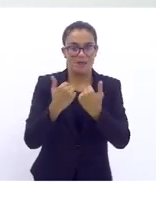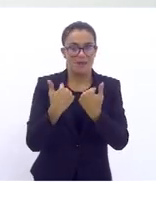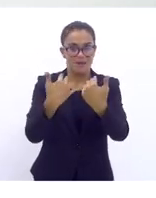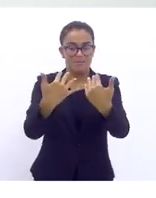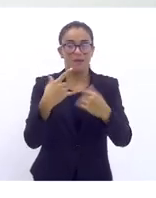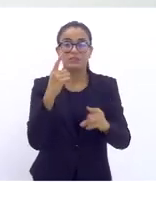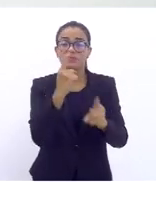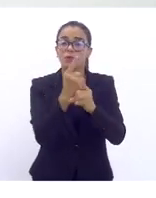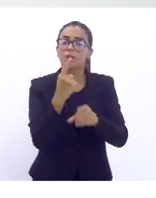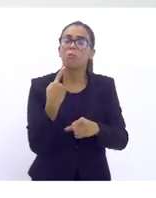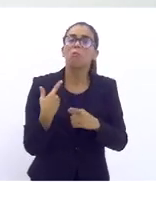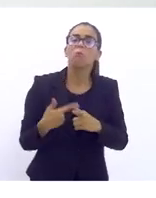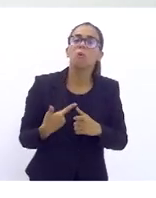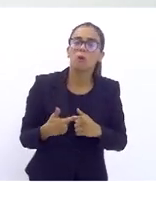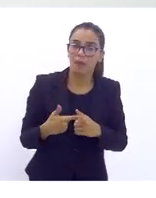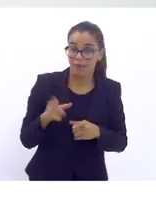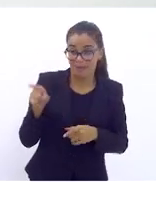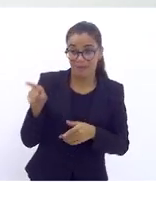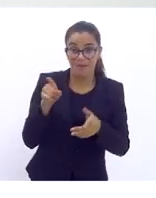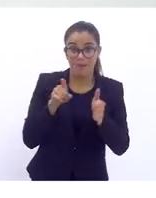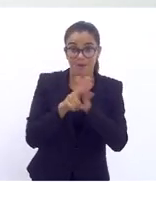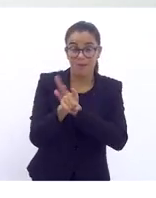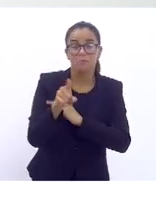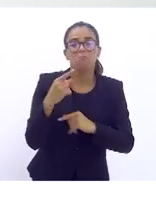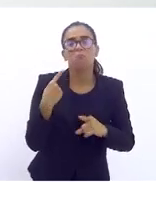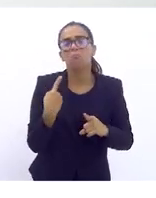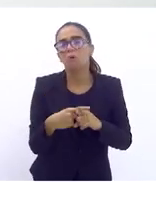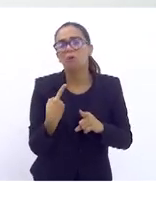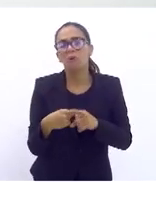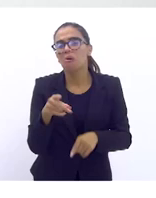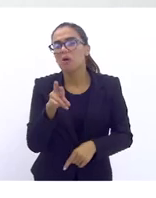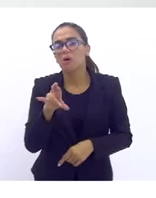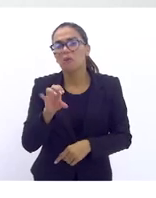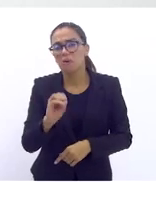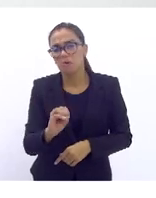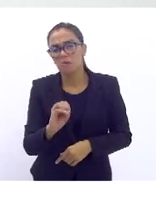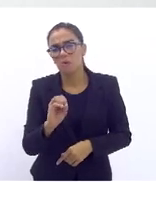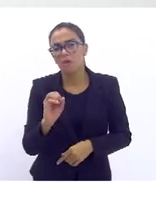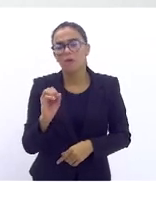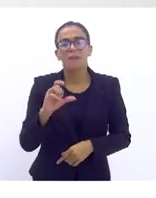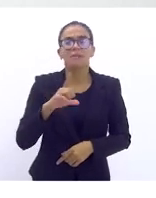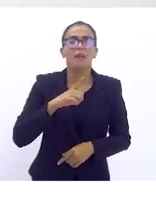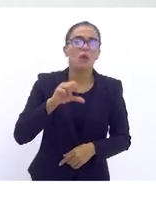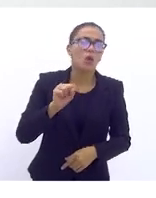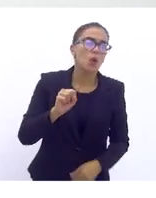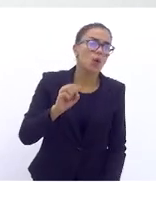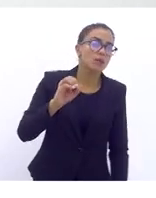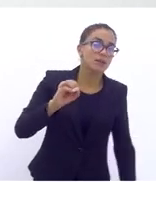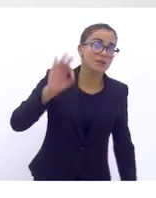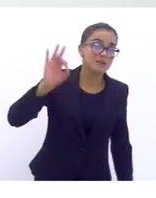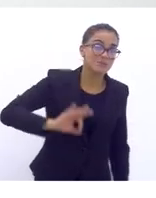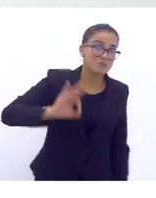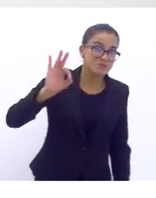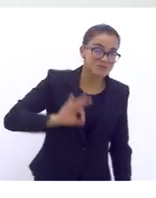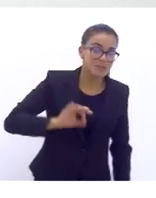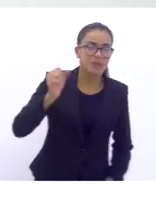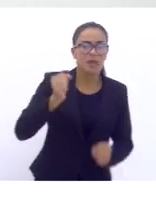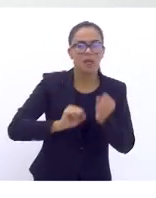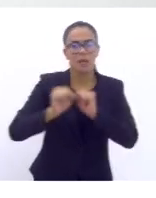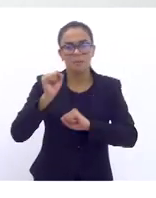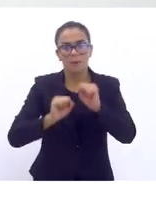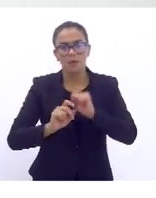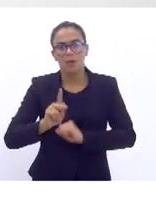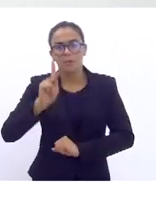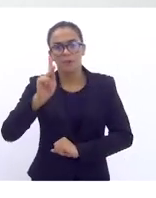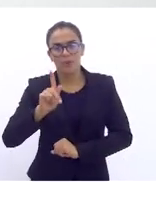descobrir o porquê essa é a pergunta da audiência pública porque o Rio de Janeiro tendo 80% da produção de